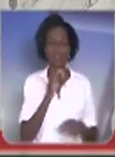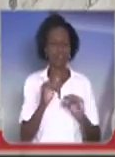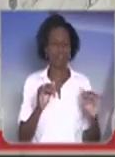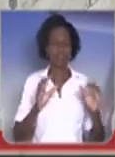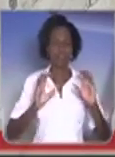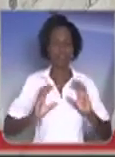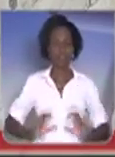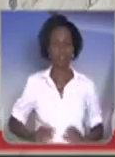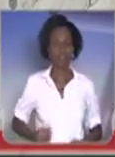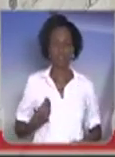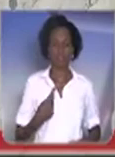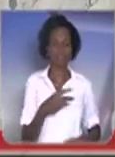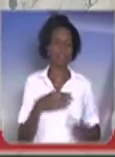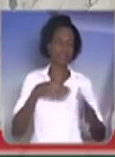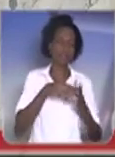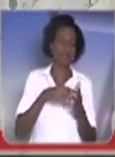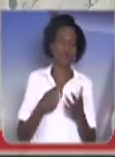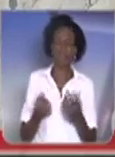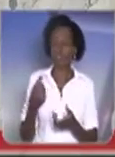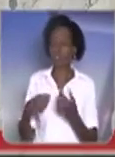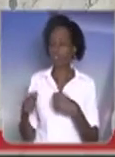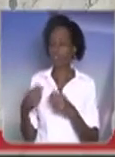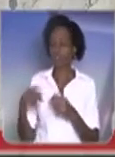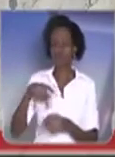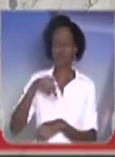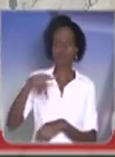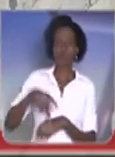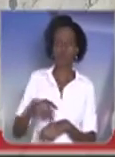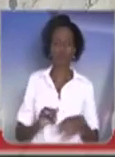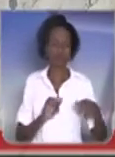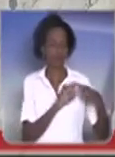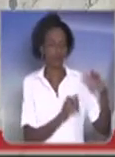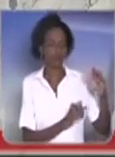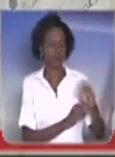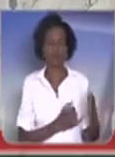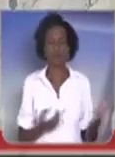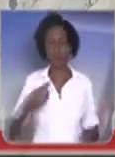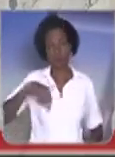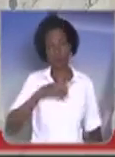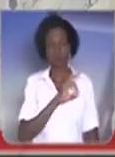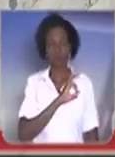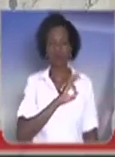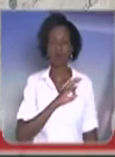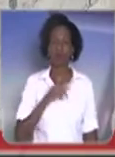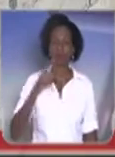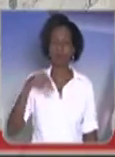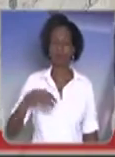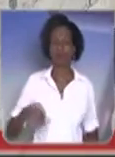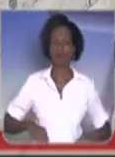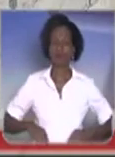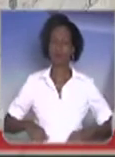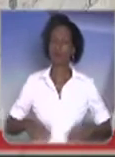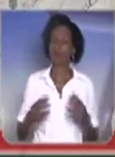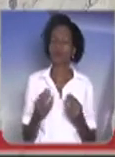cidadão, atrapalha a economia do país, atrapalha uma instituição, e nós da Polícia Militar somos muito vítima disso. Ontem